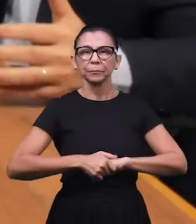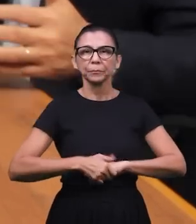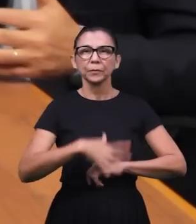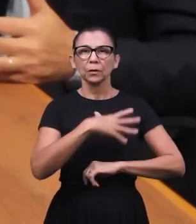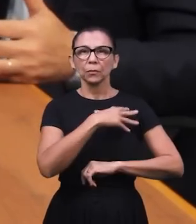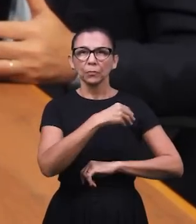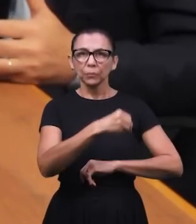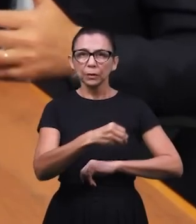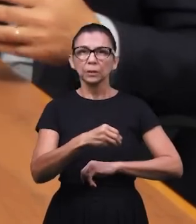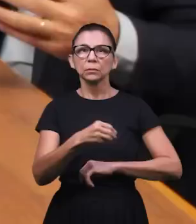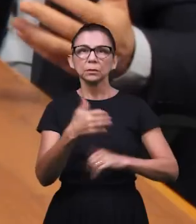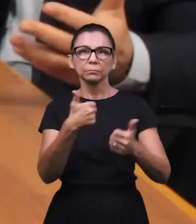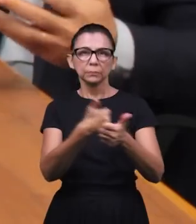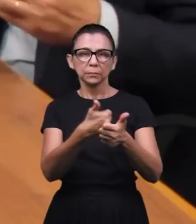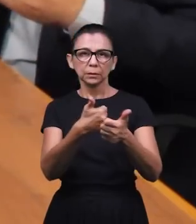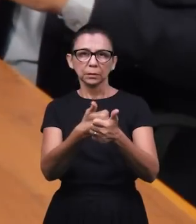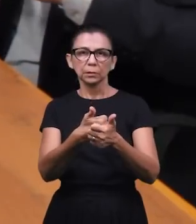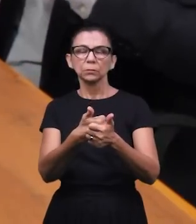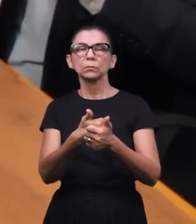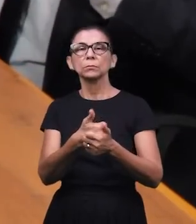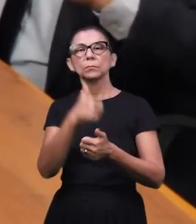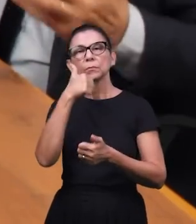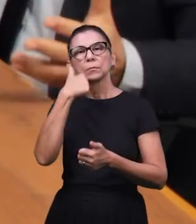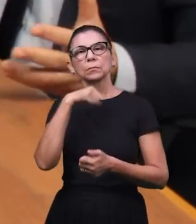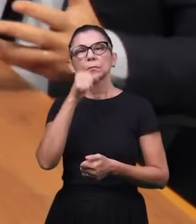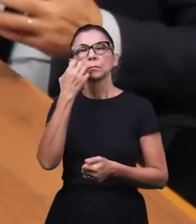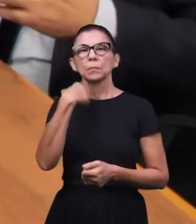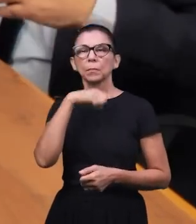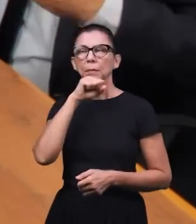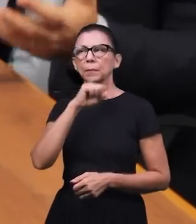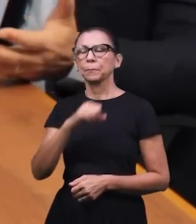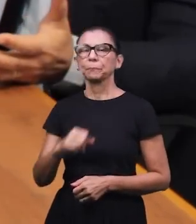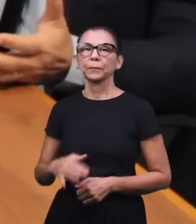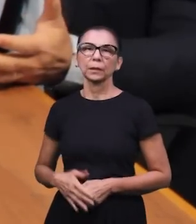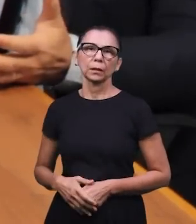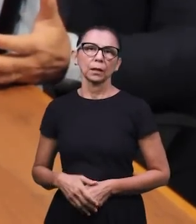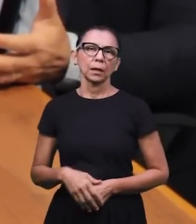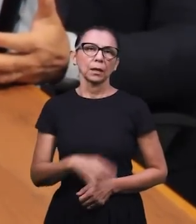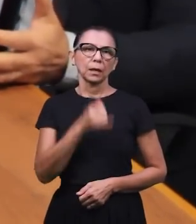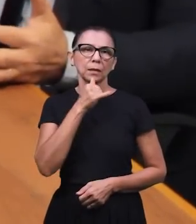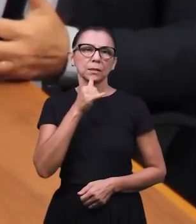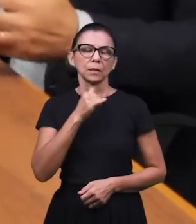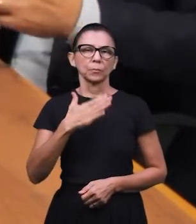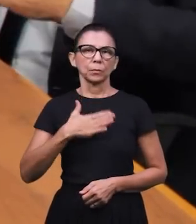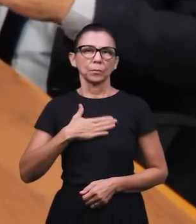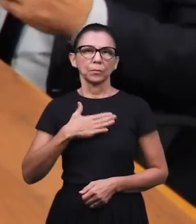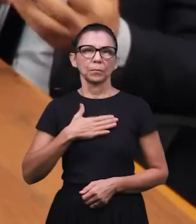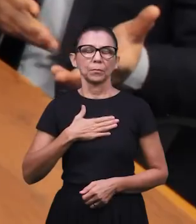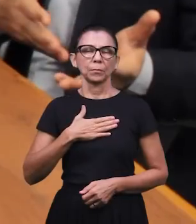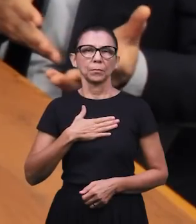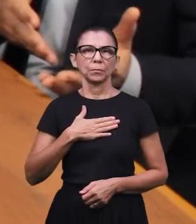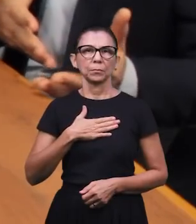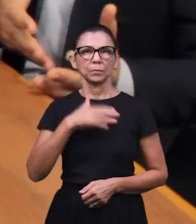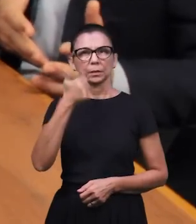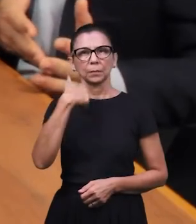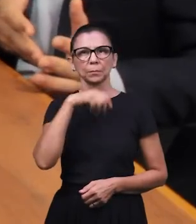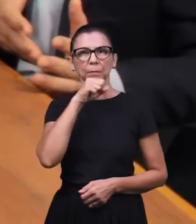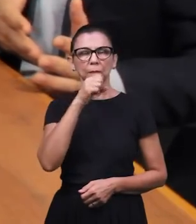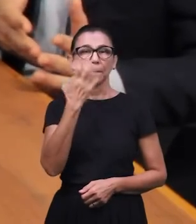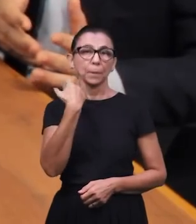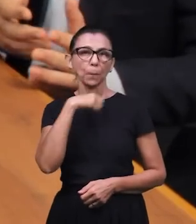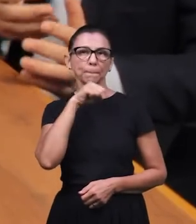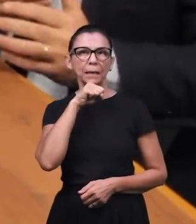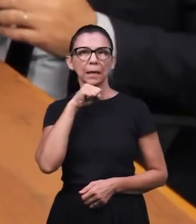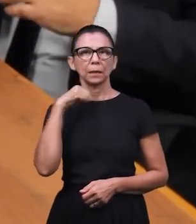pais. Hoje em dia você já tem uma possibilidade maior, né? Meus pais, por exemplo, eram advogados e eu fui para a área da